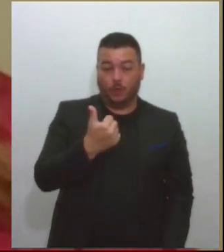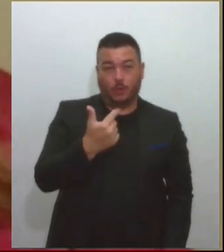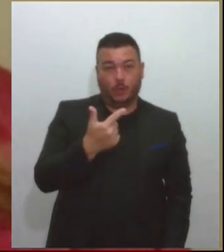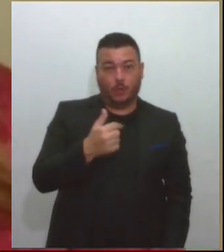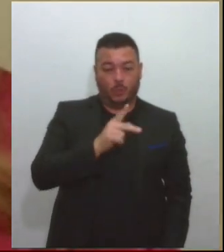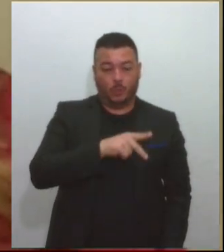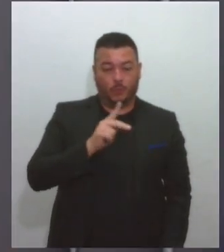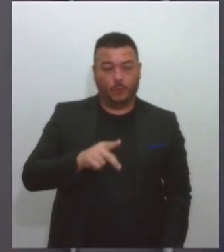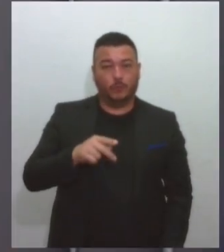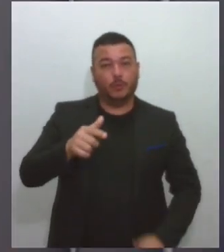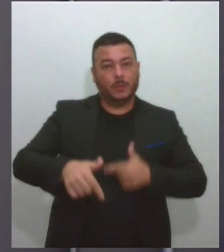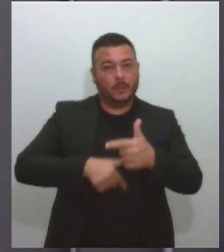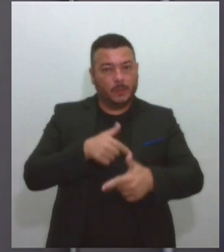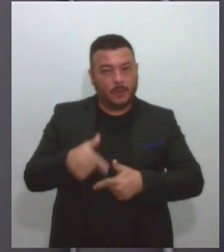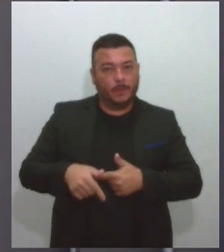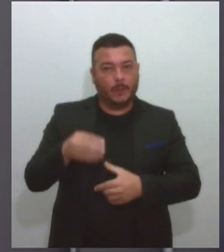aula.